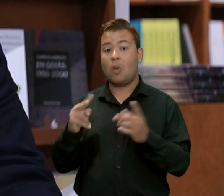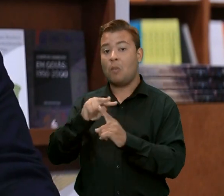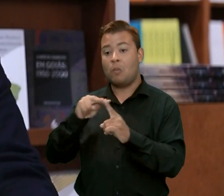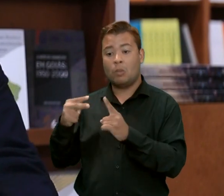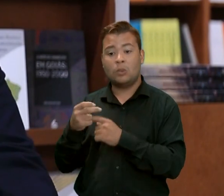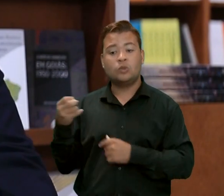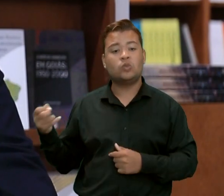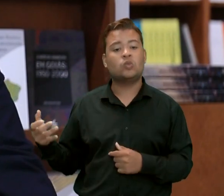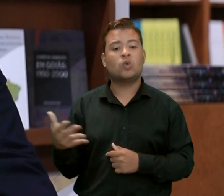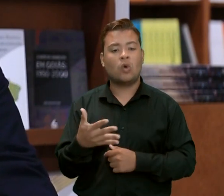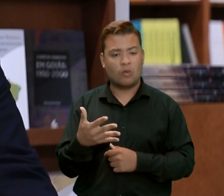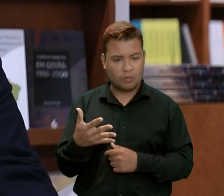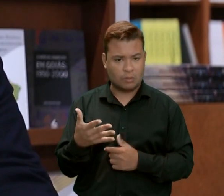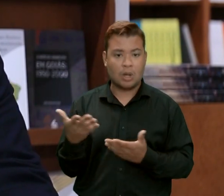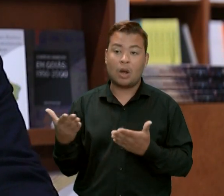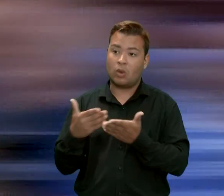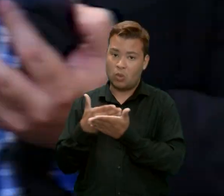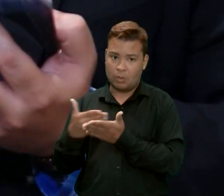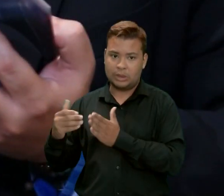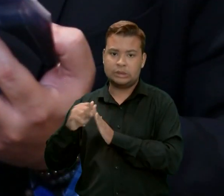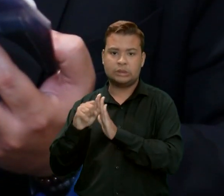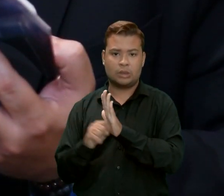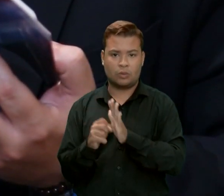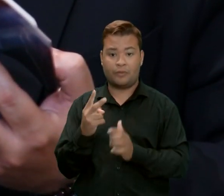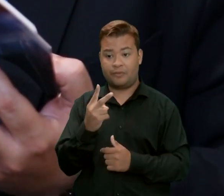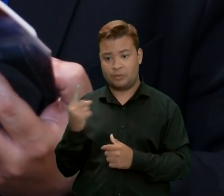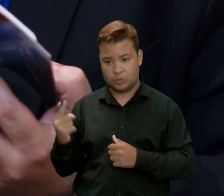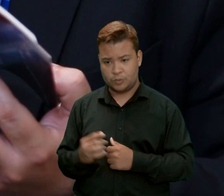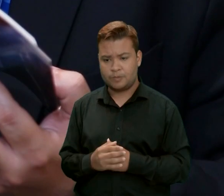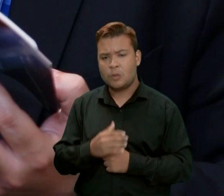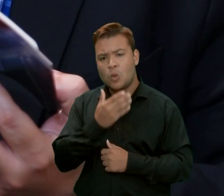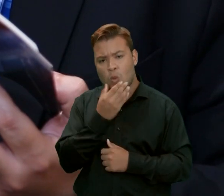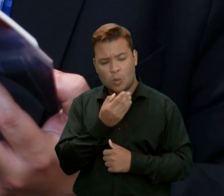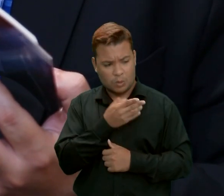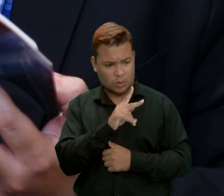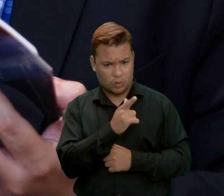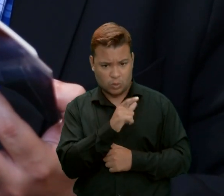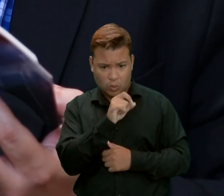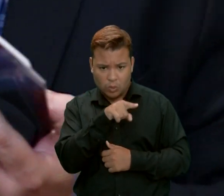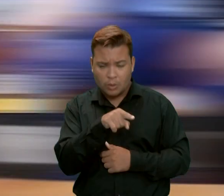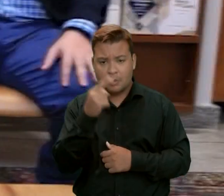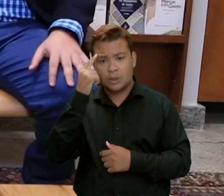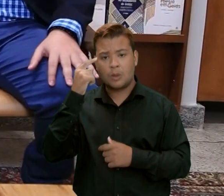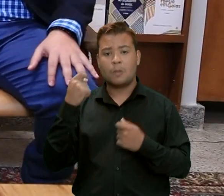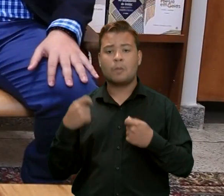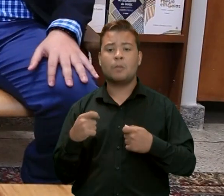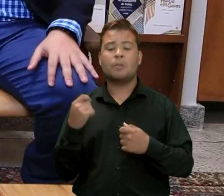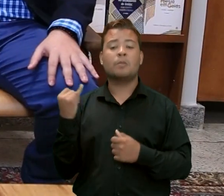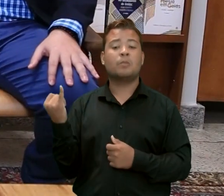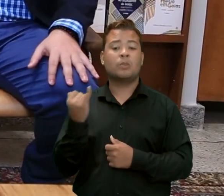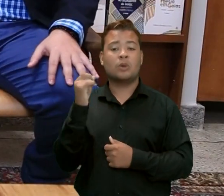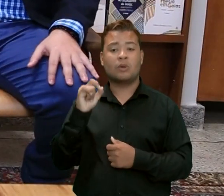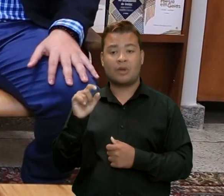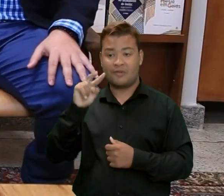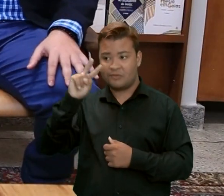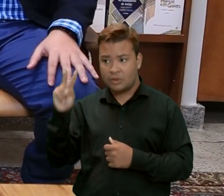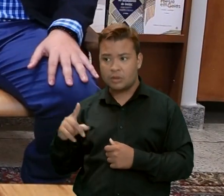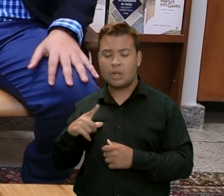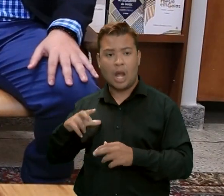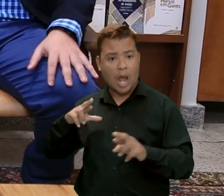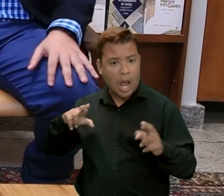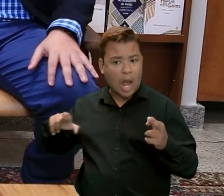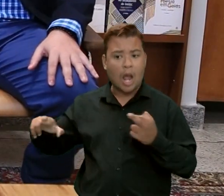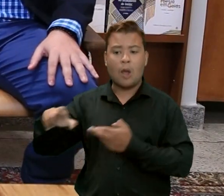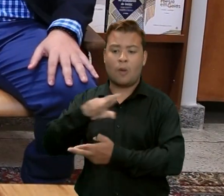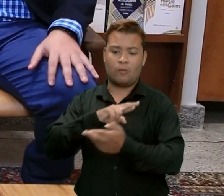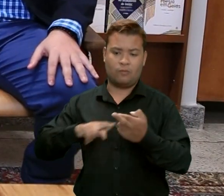perspectiva agora no início do século XXI. Então, para Hugo Chávez, era importante a Venezuela dar início a um processo de uma revolução bolivariana, num